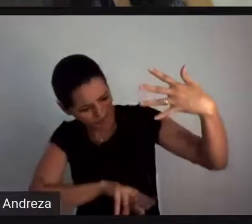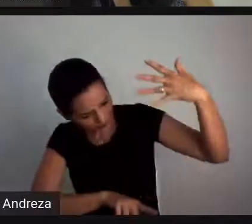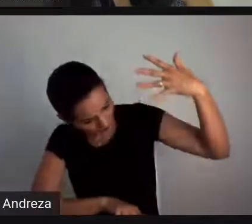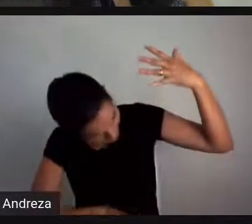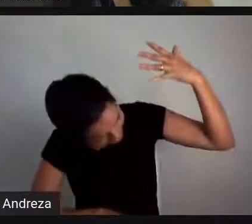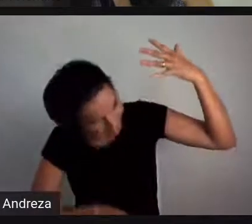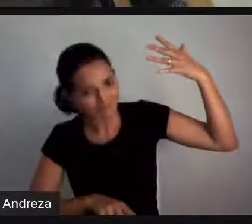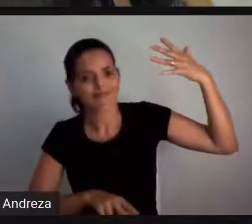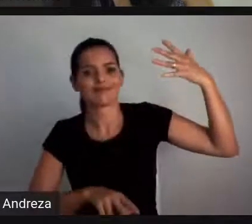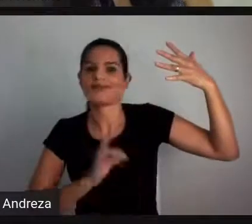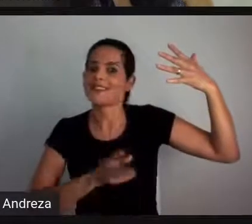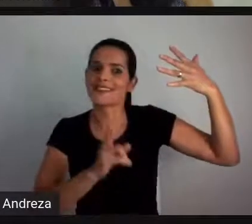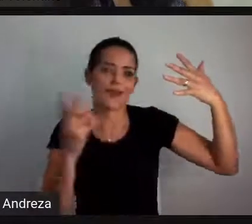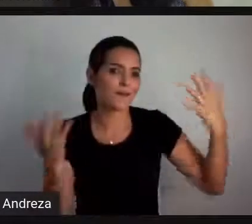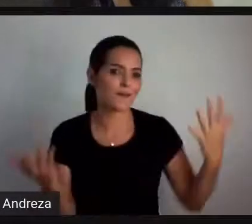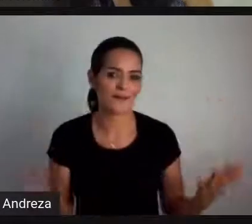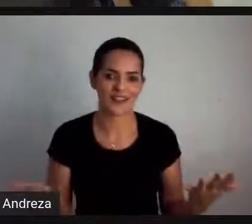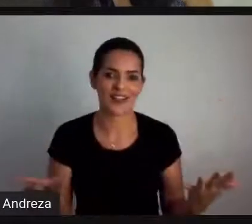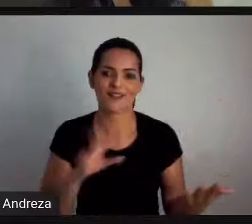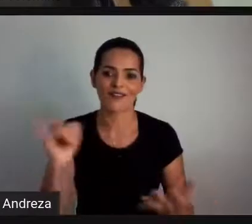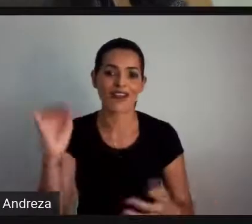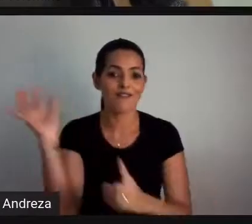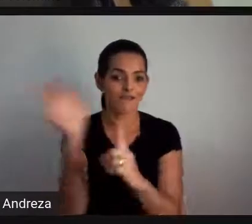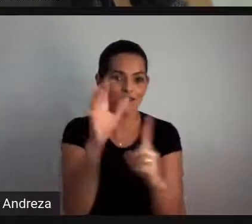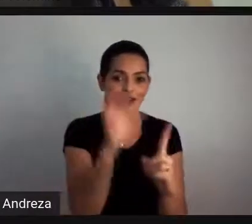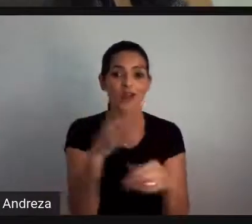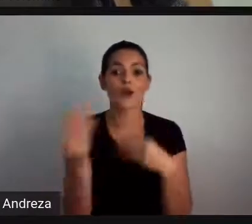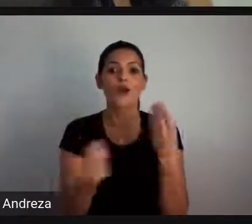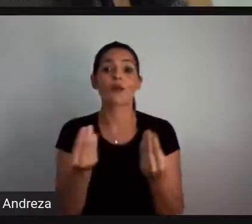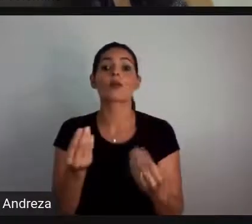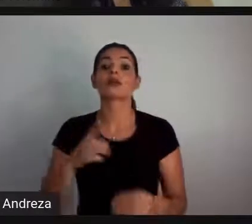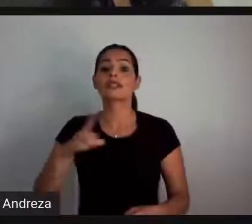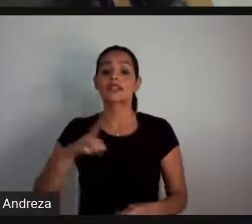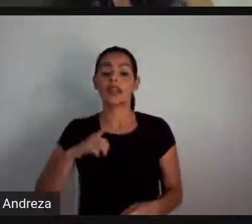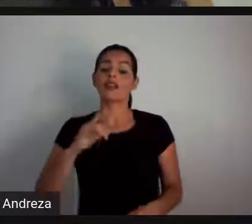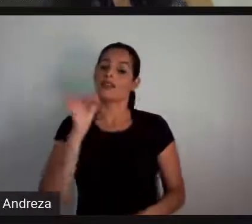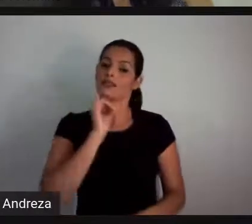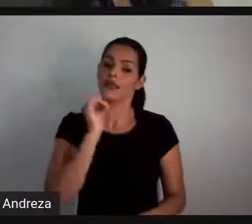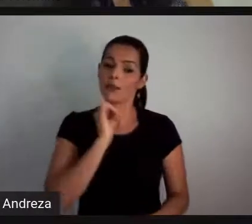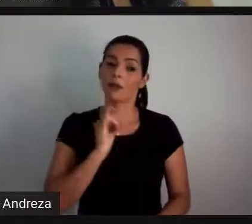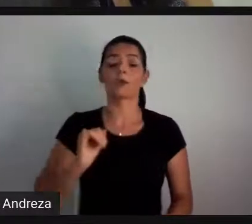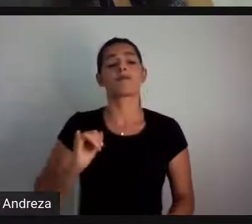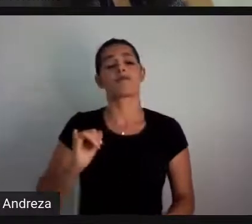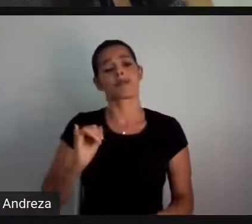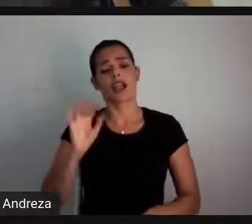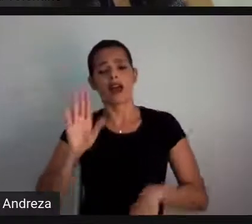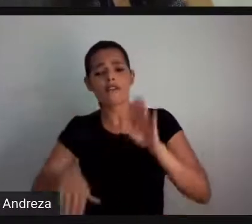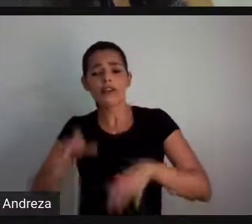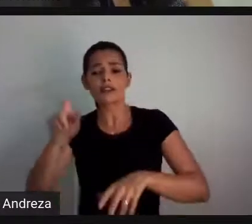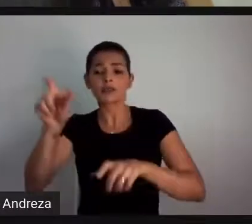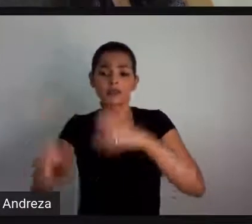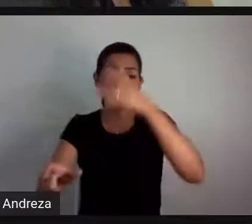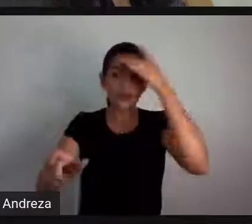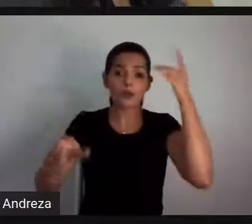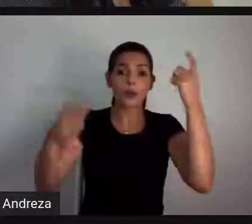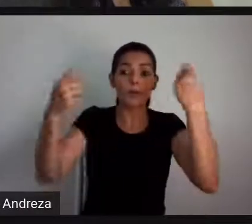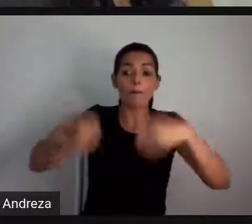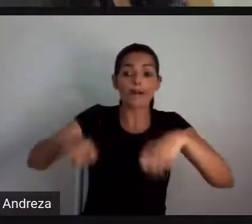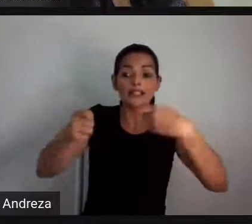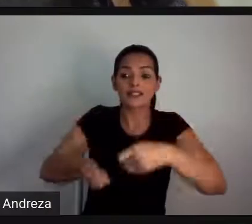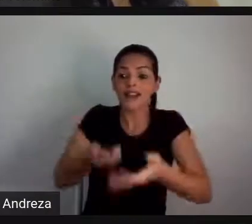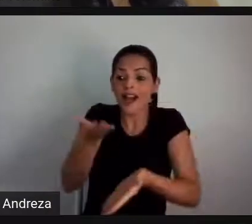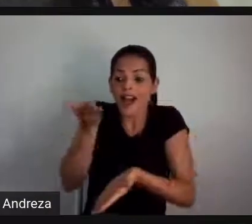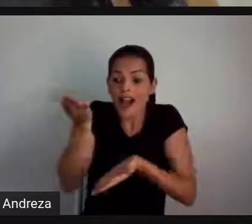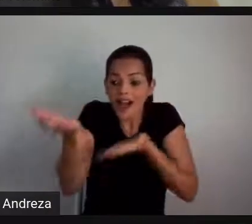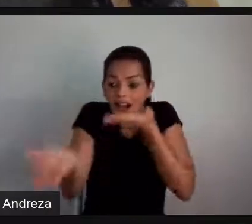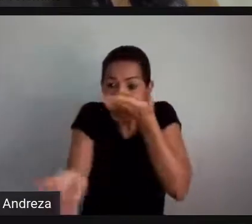não. Além disso, ainda tem as disfunções financeiras, né? Que quando a gente vai para quadros que exigem maior atenção ainda do ponto de vista da psicologia, do